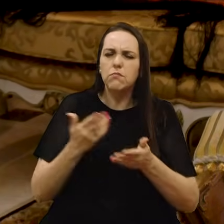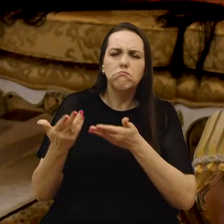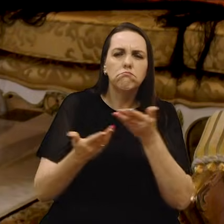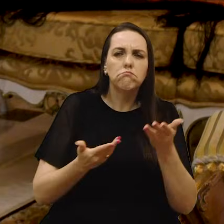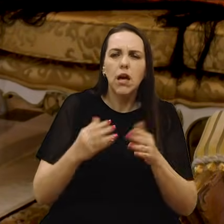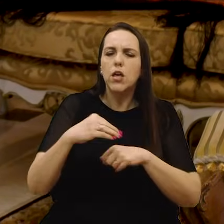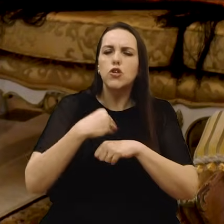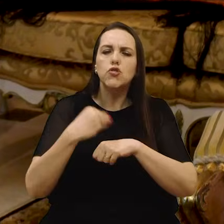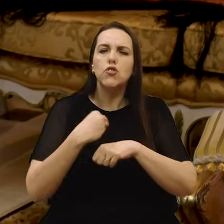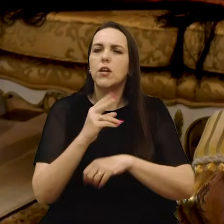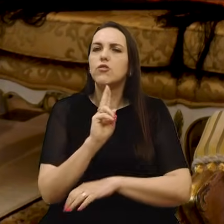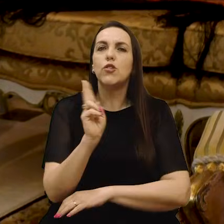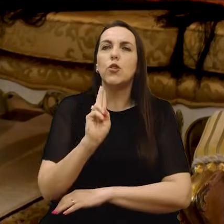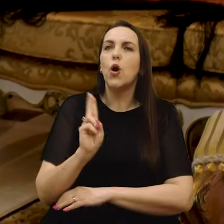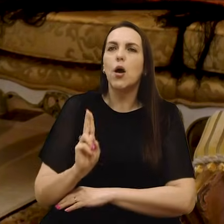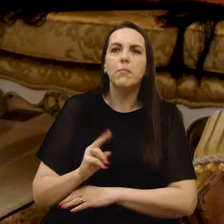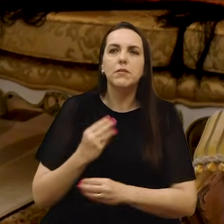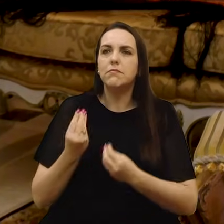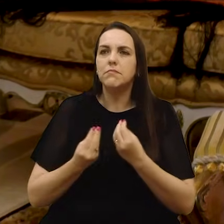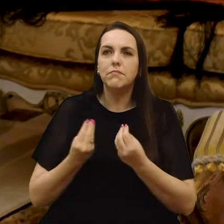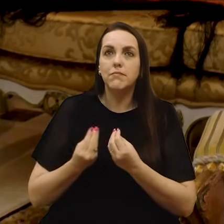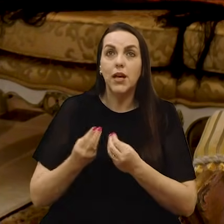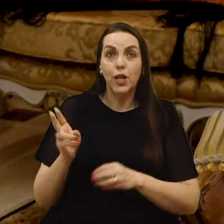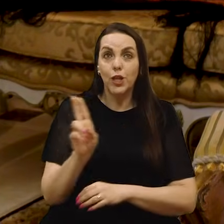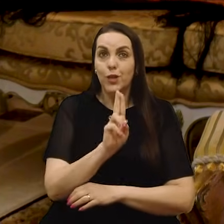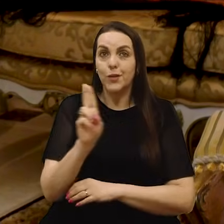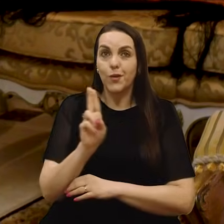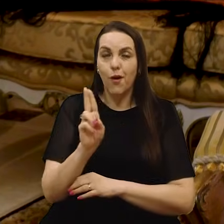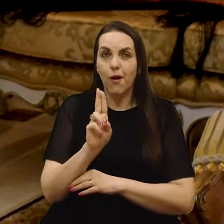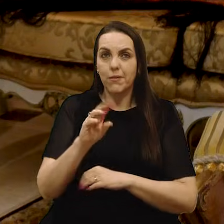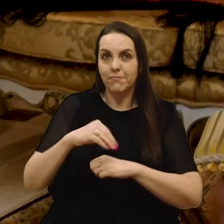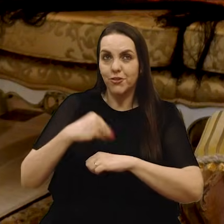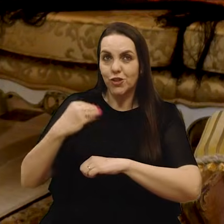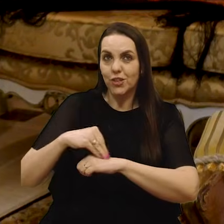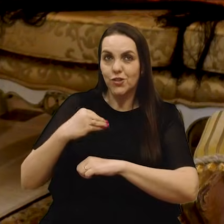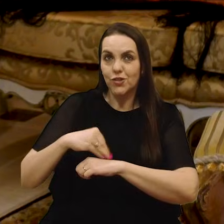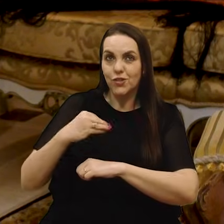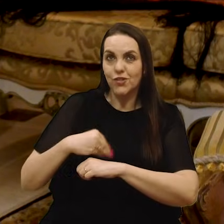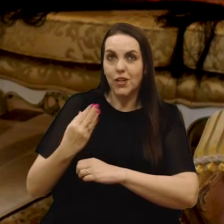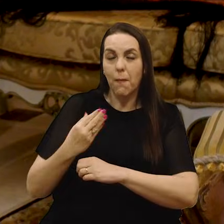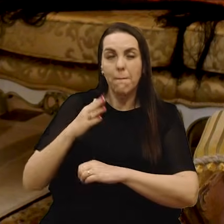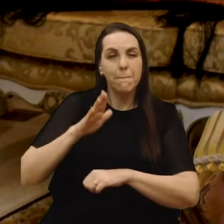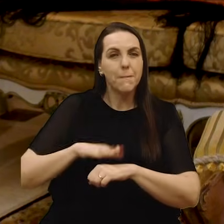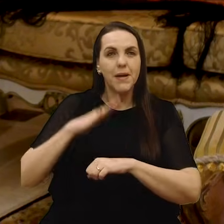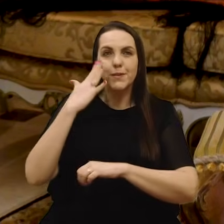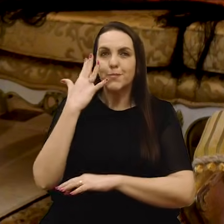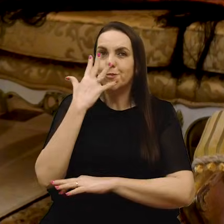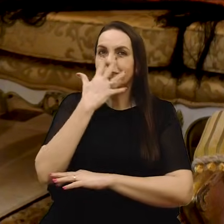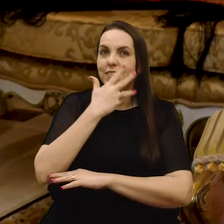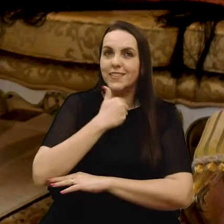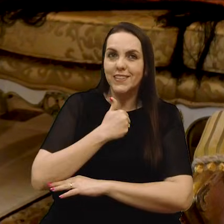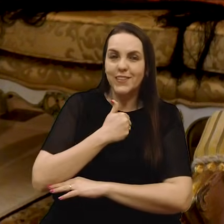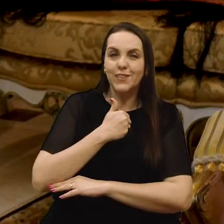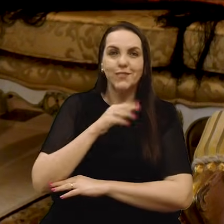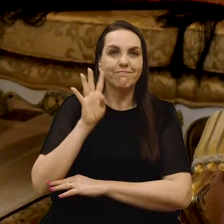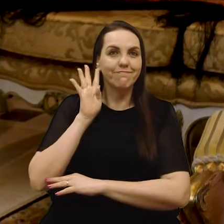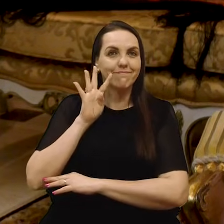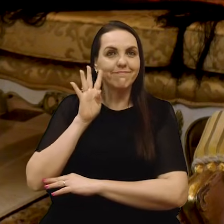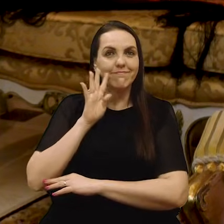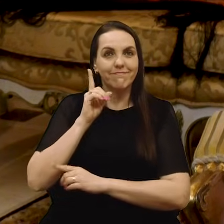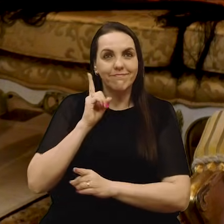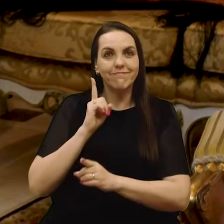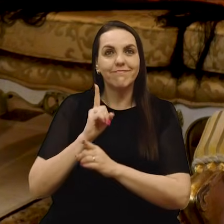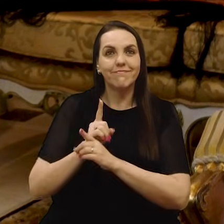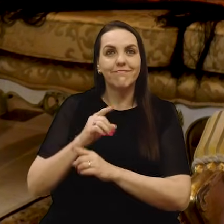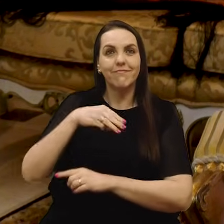as pessoas que sugerissem nomes. E desses nomes que sugeriram, o mais bonito